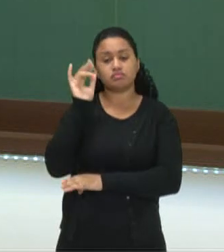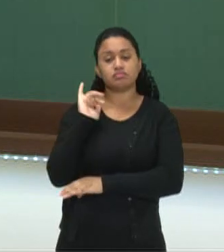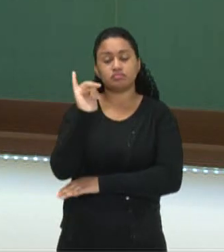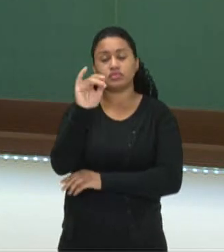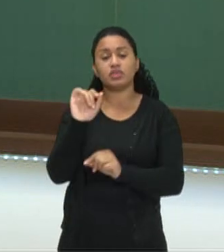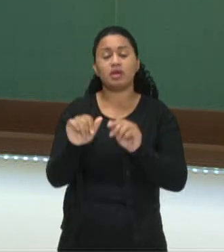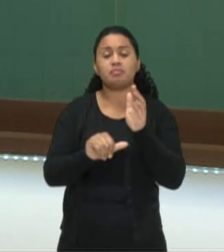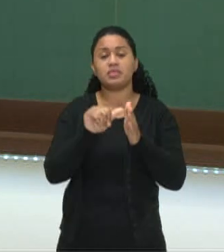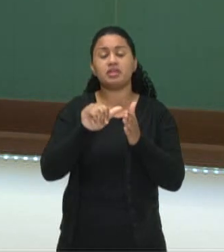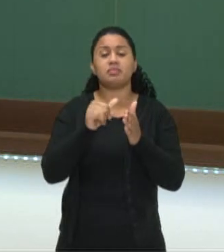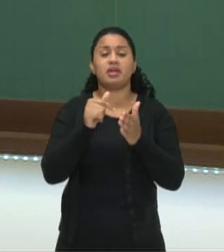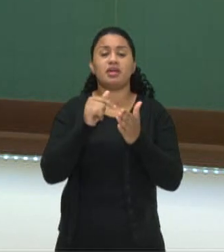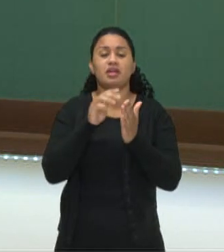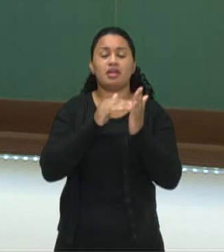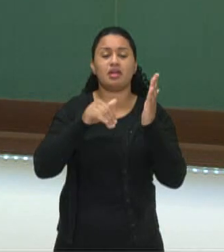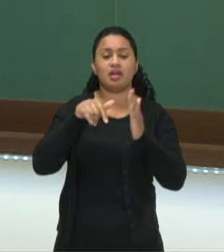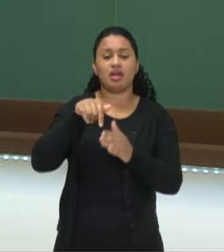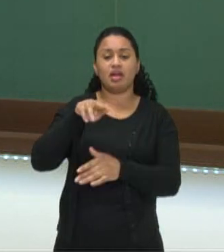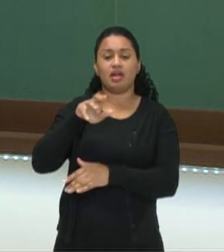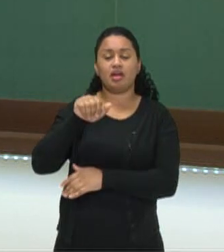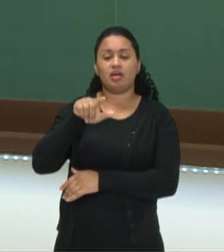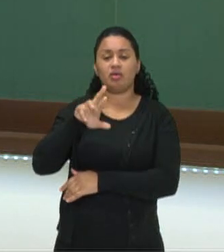aquarela que ele fez, que foi uma aquarela